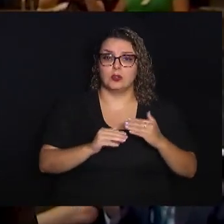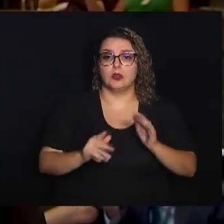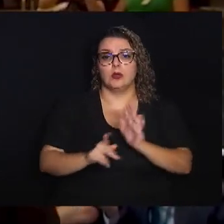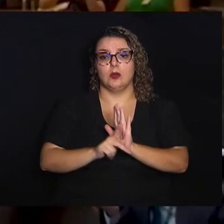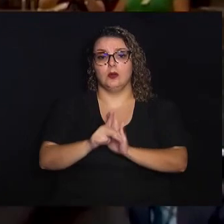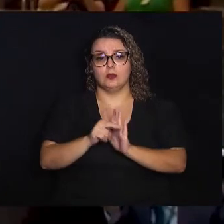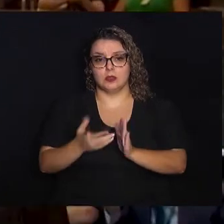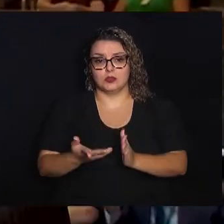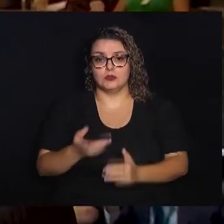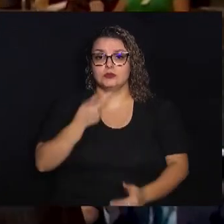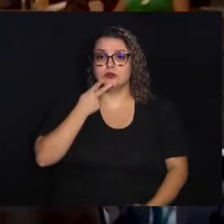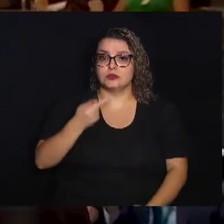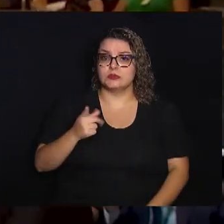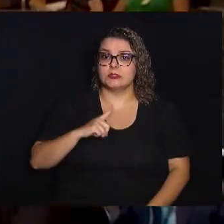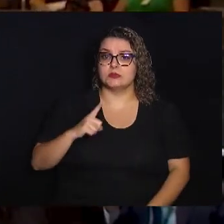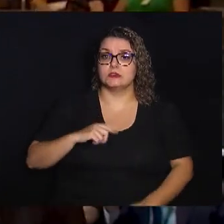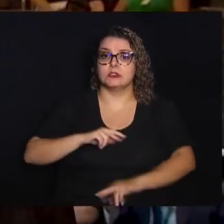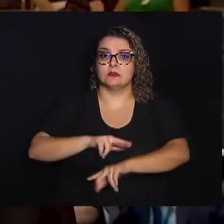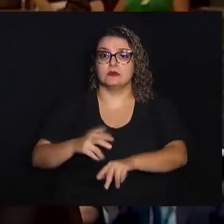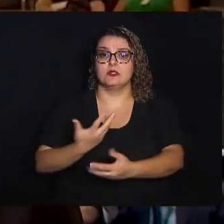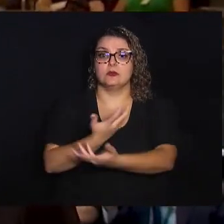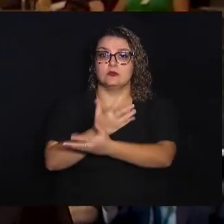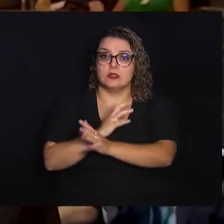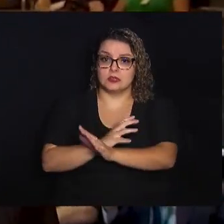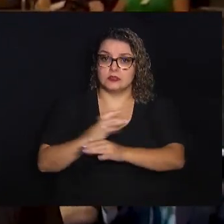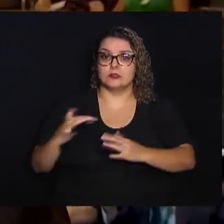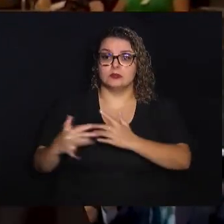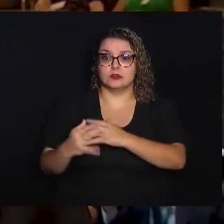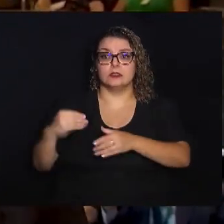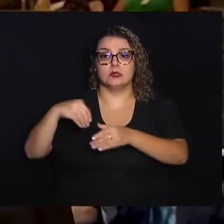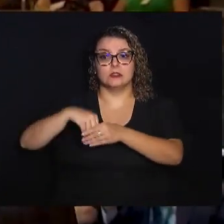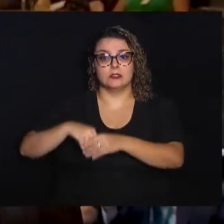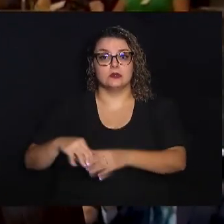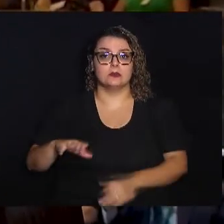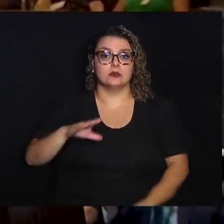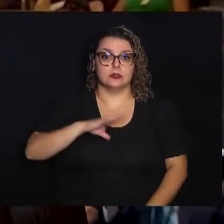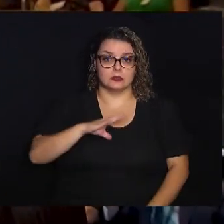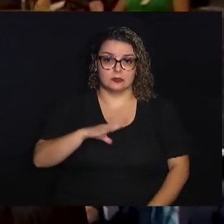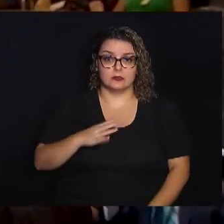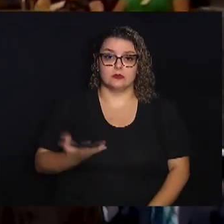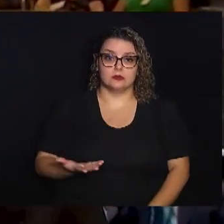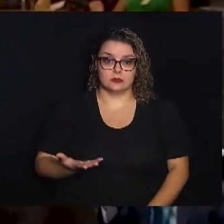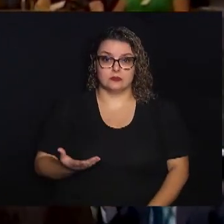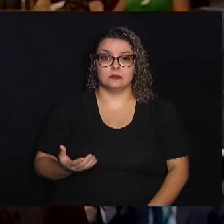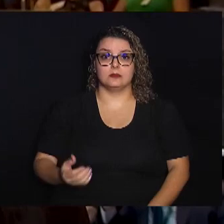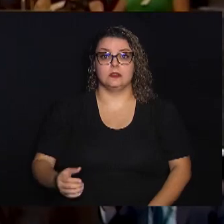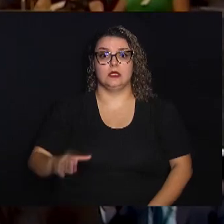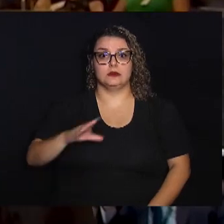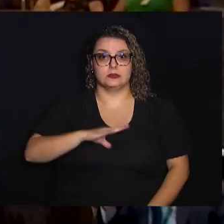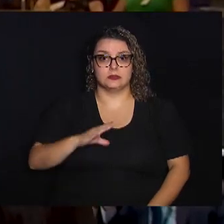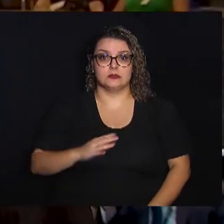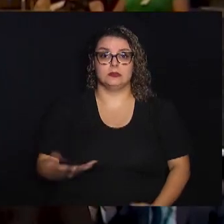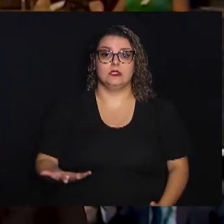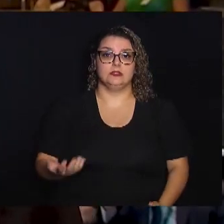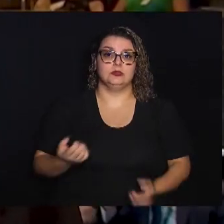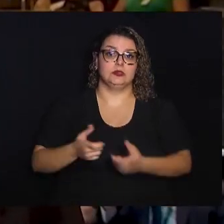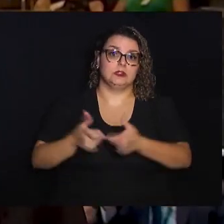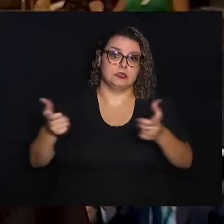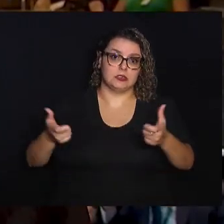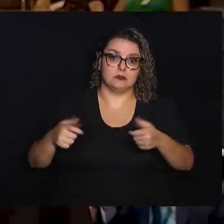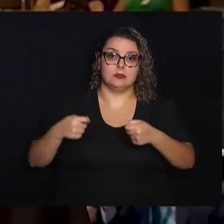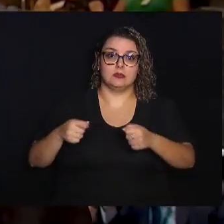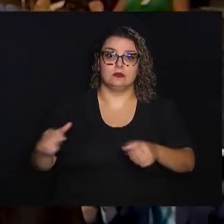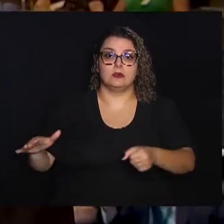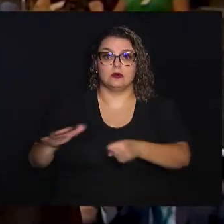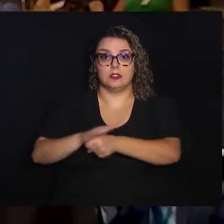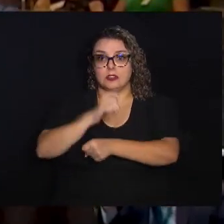projeto diz que existem muitos vazios urbanos dentro da cidade, que eles, em vez da cidade crescer, ela deveria ocupar esses vazios que